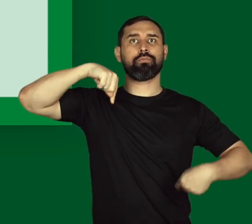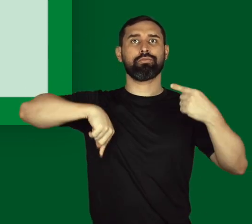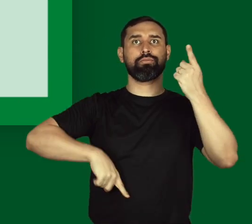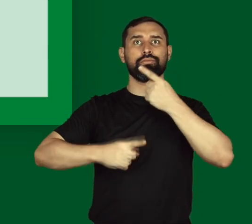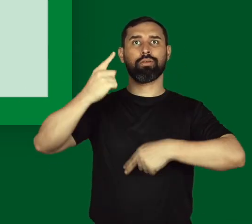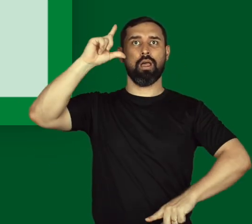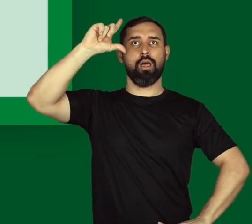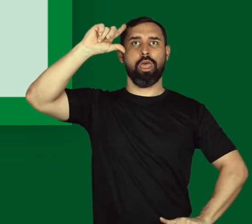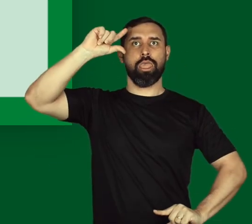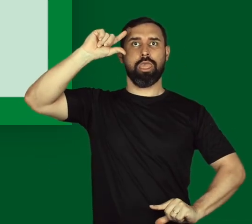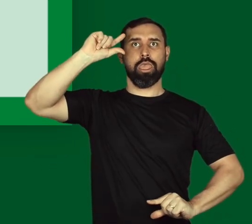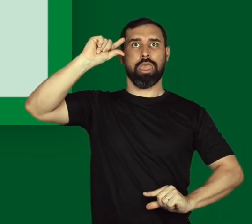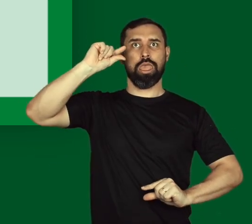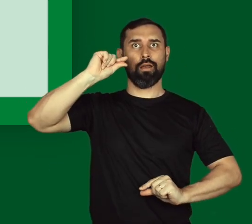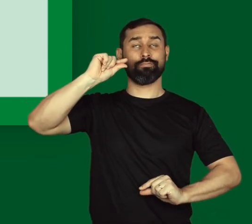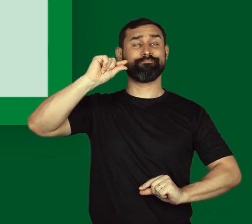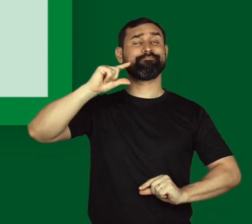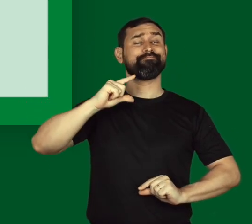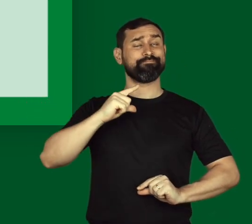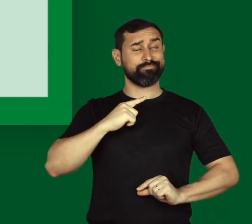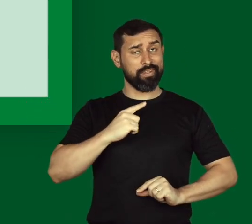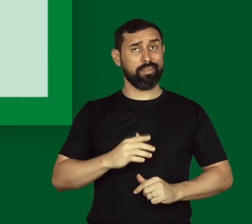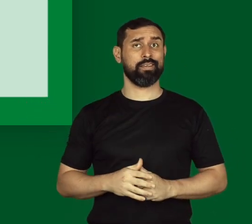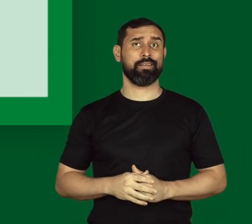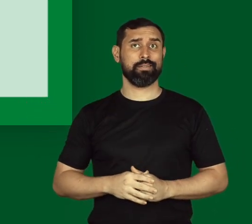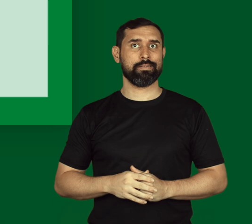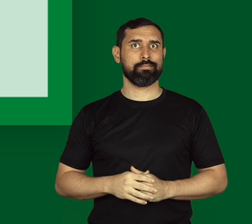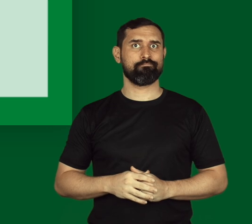volumes sistólicos diminuídos. Então, é